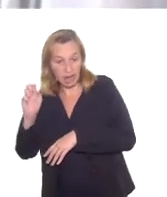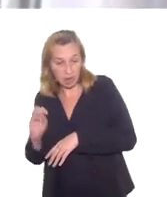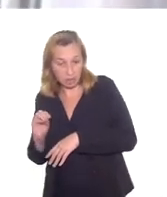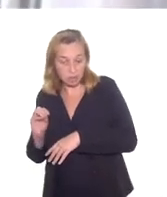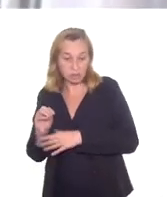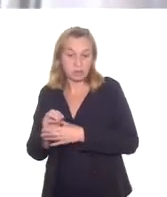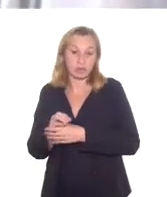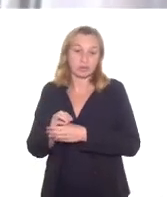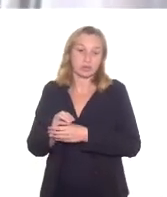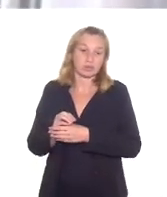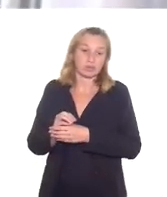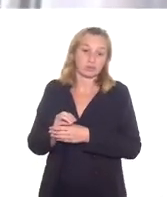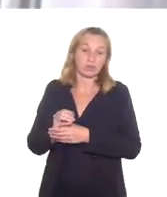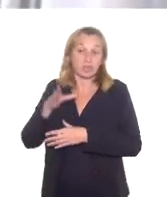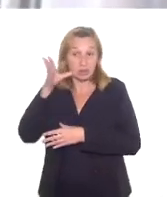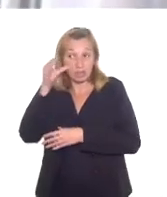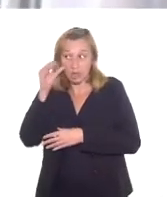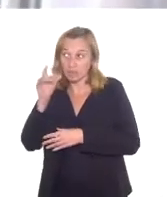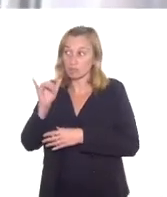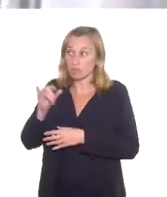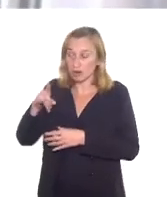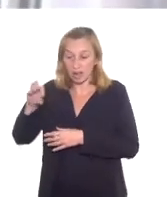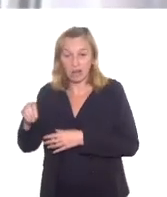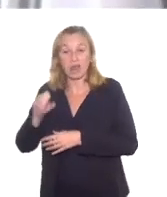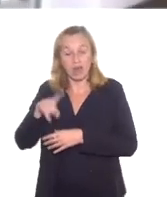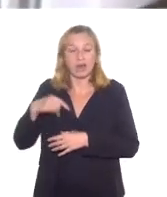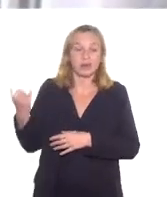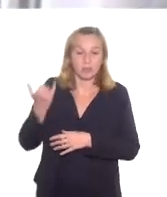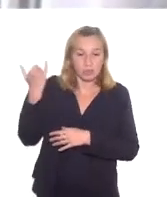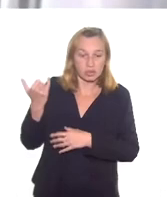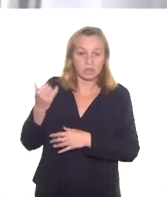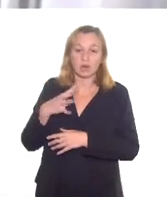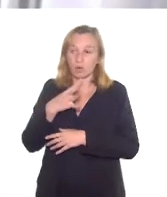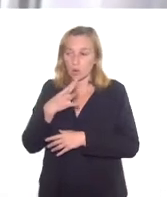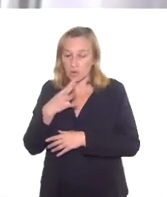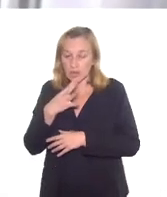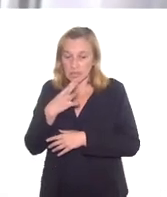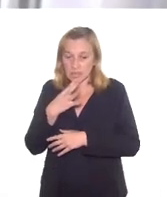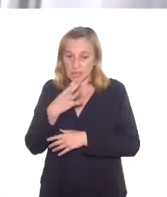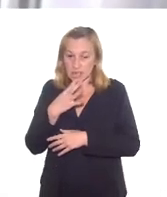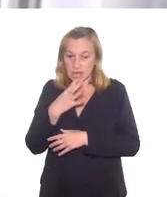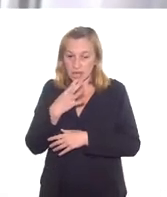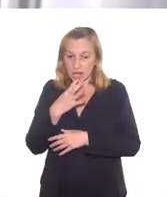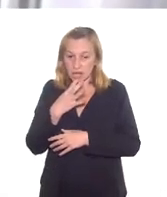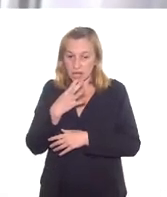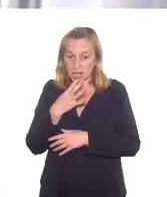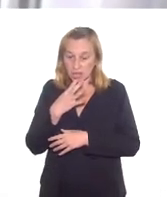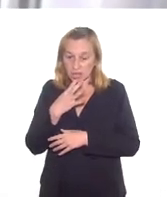logradouro de alto interesse imobiliário, e é muito importante que, além de reconhecer assim,